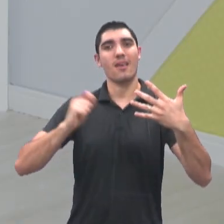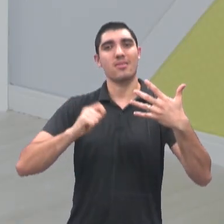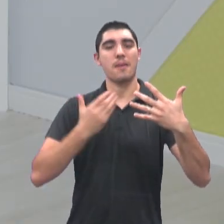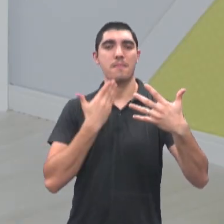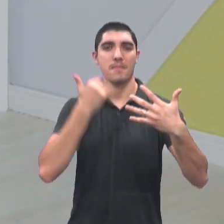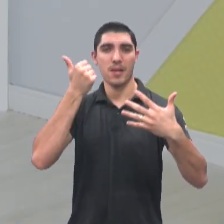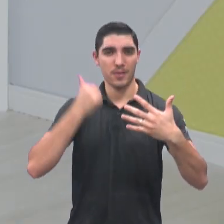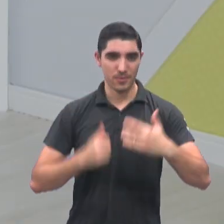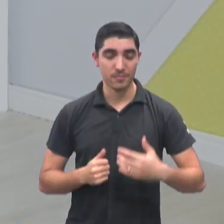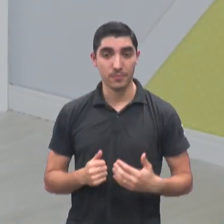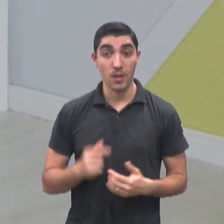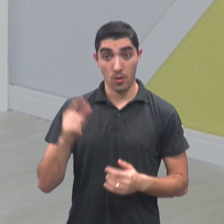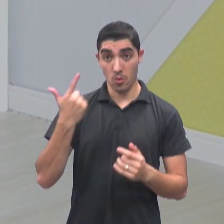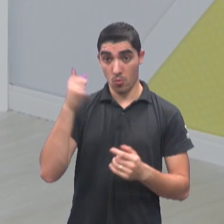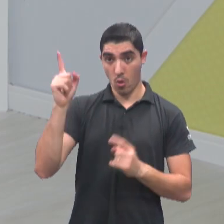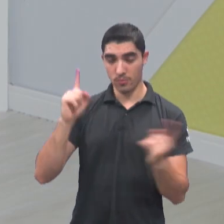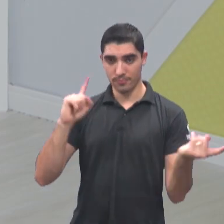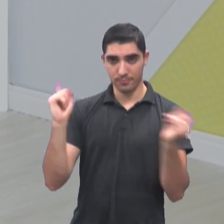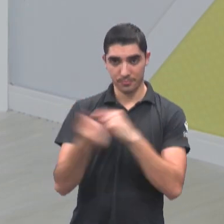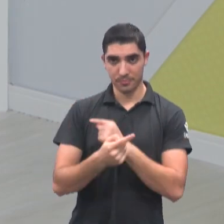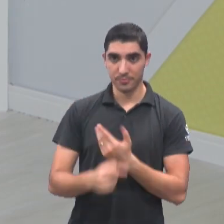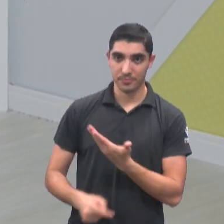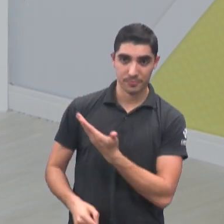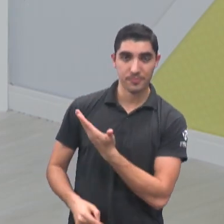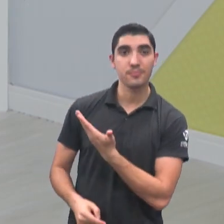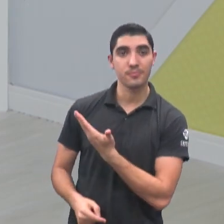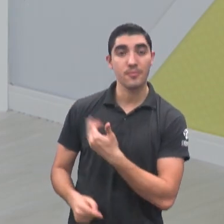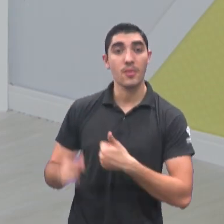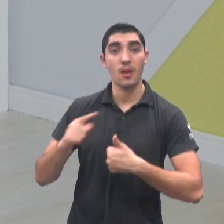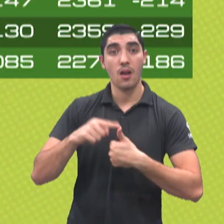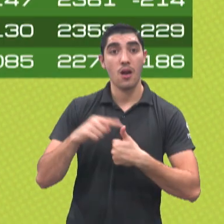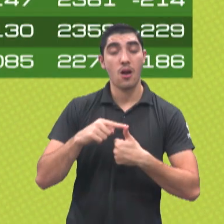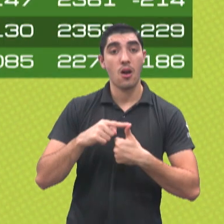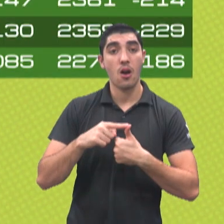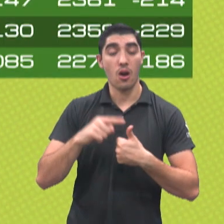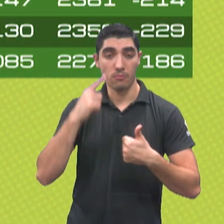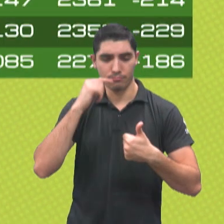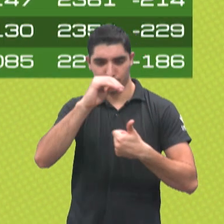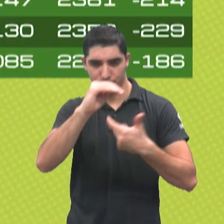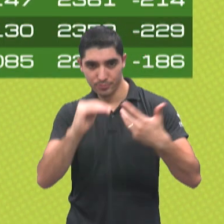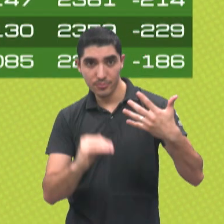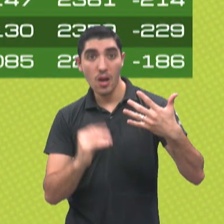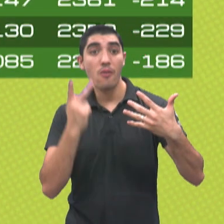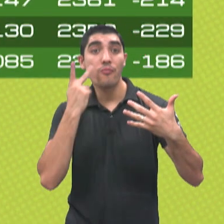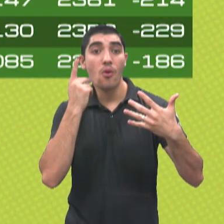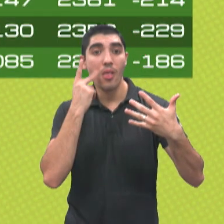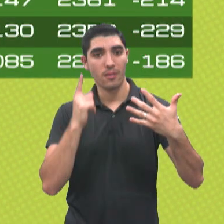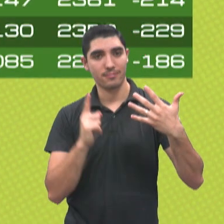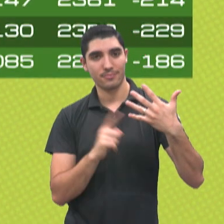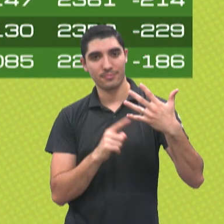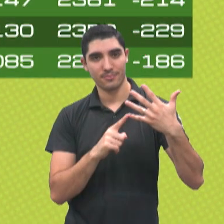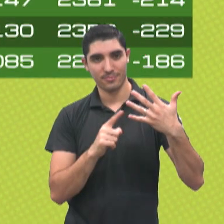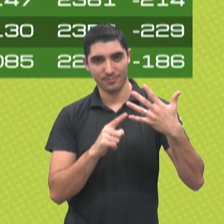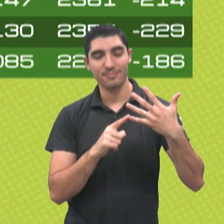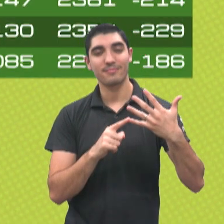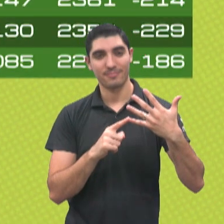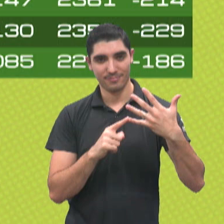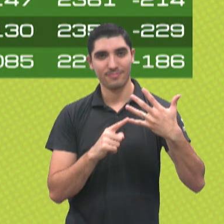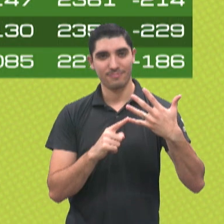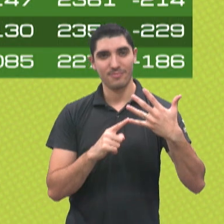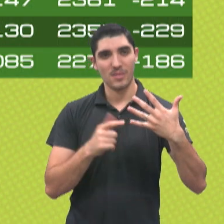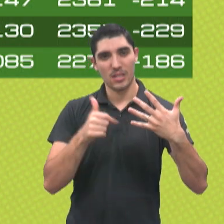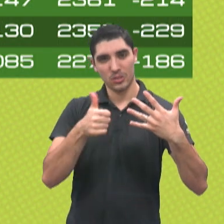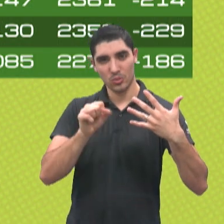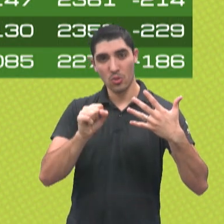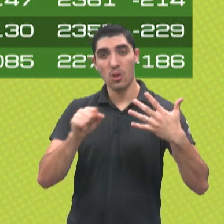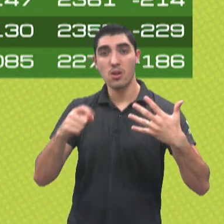importante. Vira a tabela, Matheus, só para a gente confirmar. Fortaleza lá, o Lanternão tem apenas 27,6% de aproveitamento, 8 vitórias,